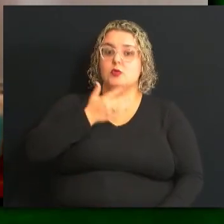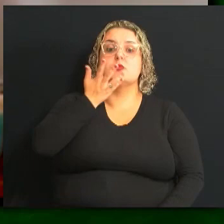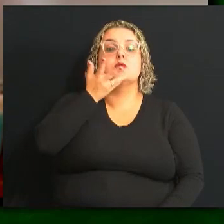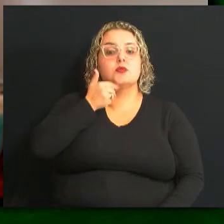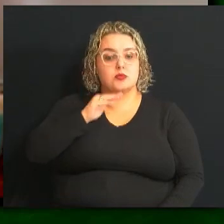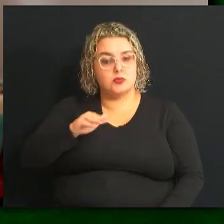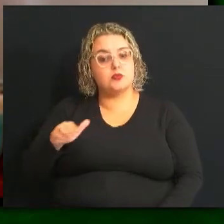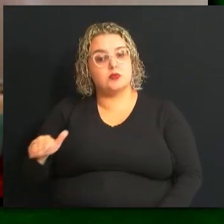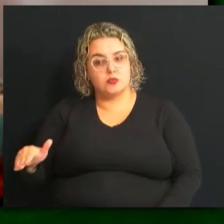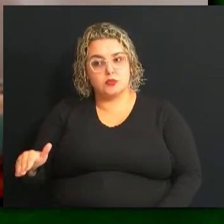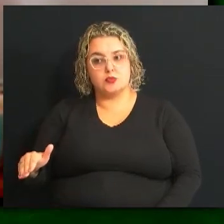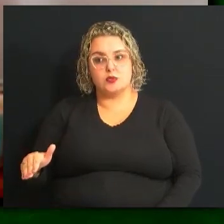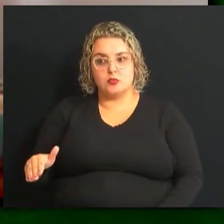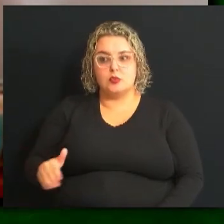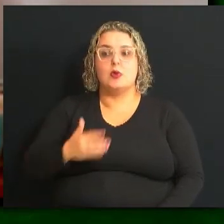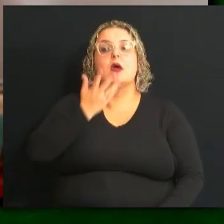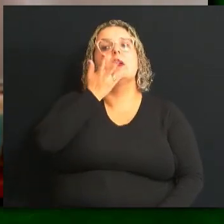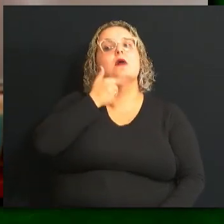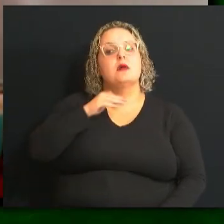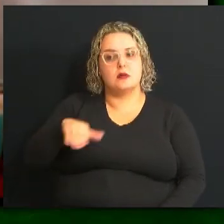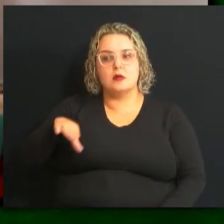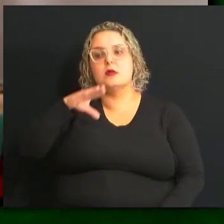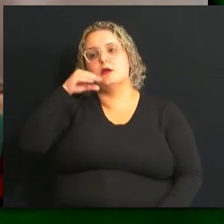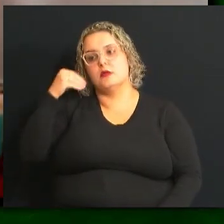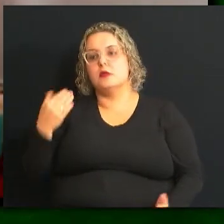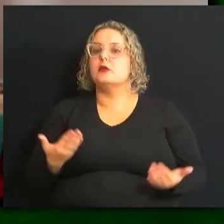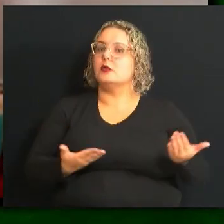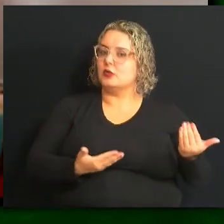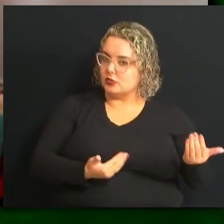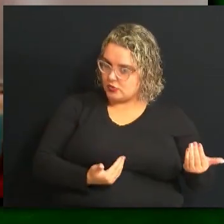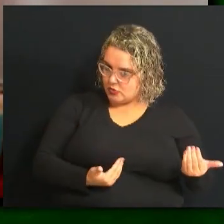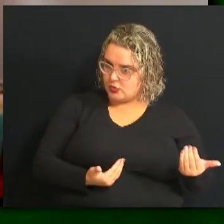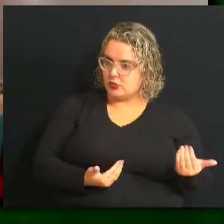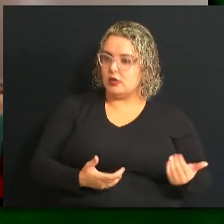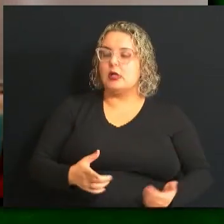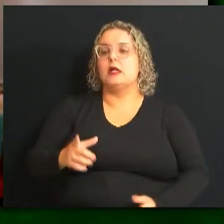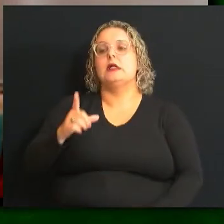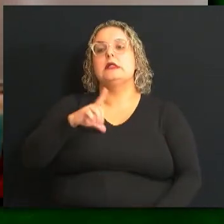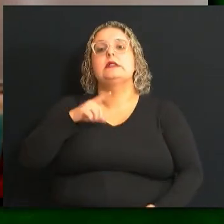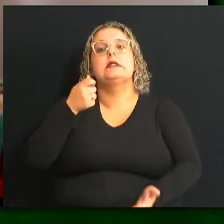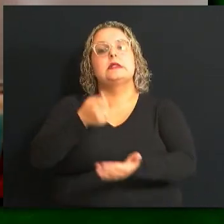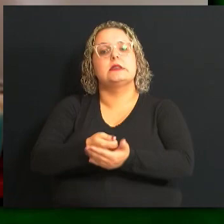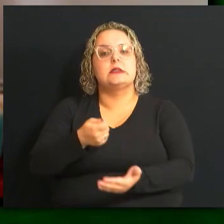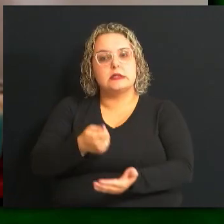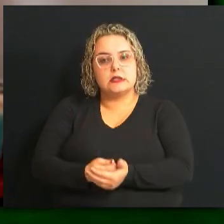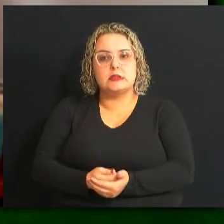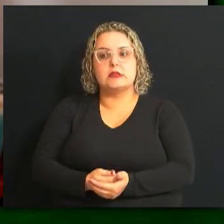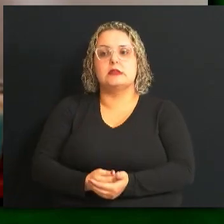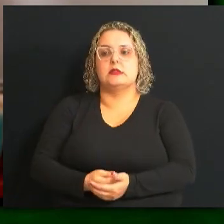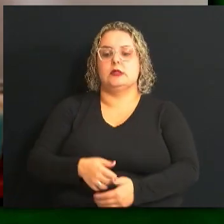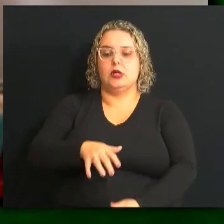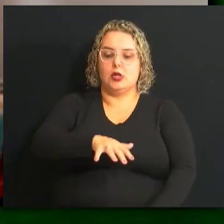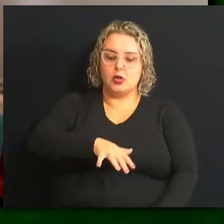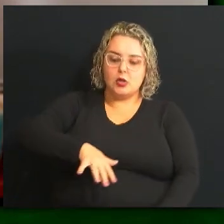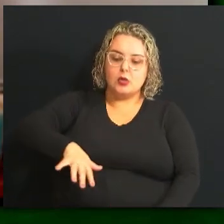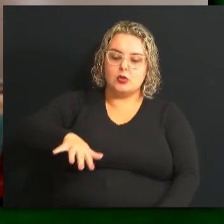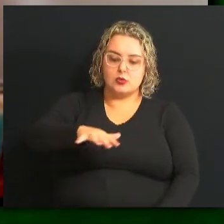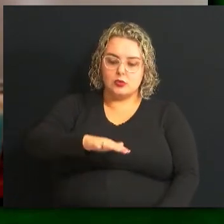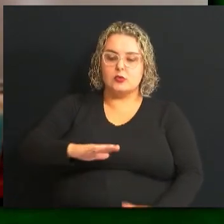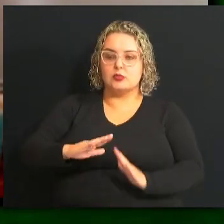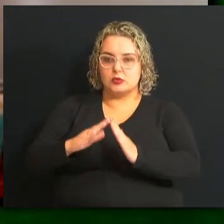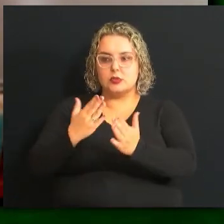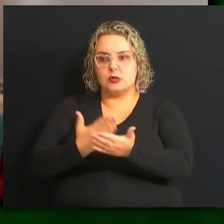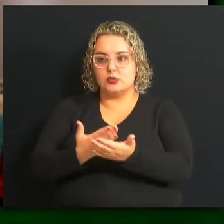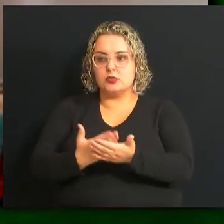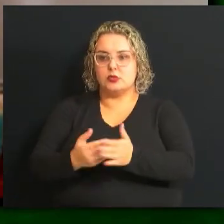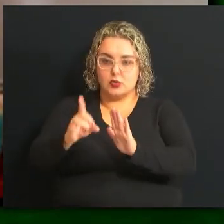né, crianças e adolescentes e jovens, né, têm garantido o seu espaço na escola, o seu direito